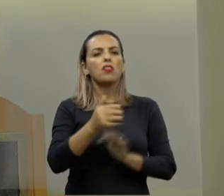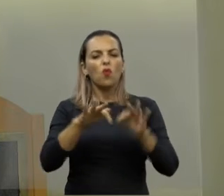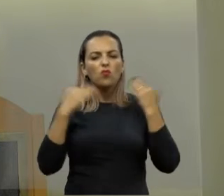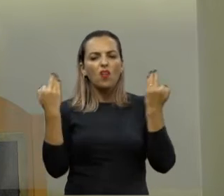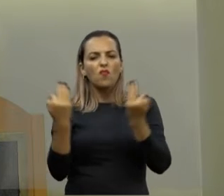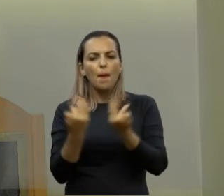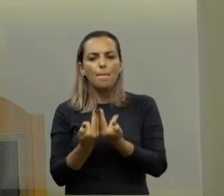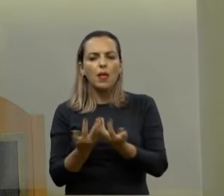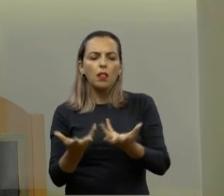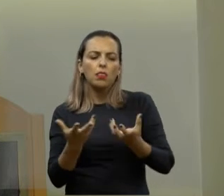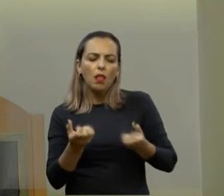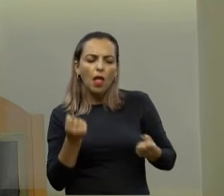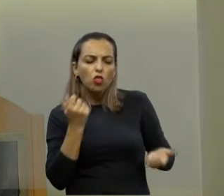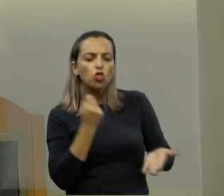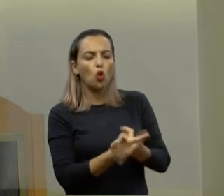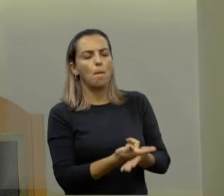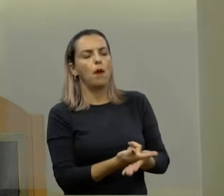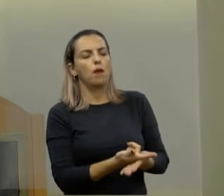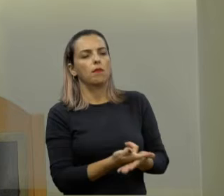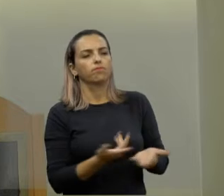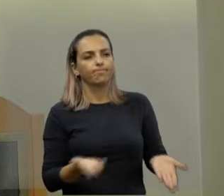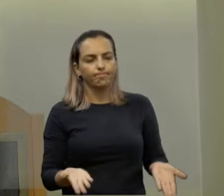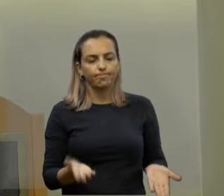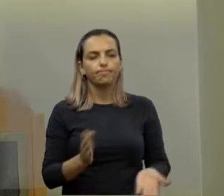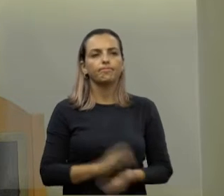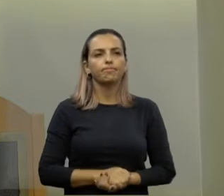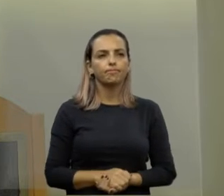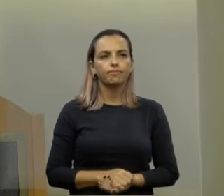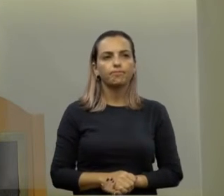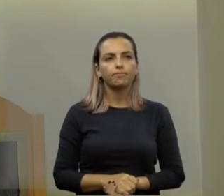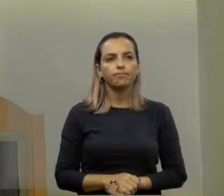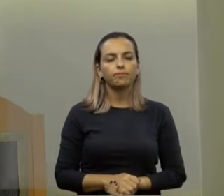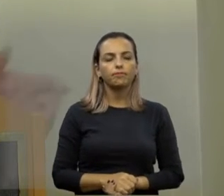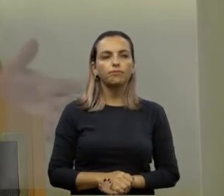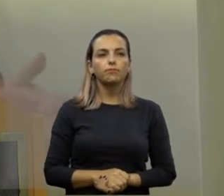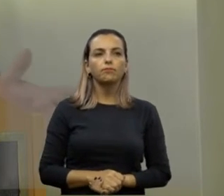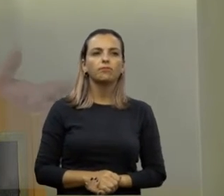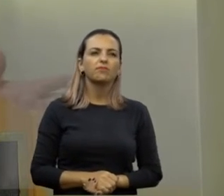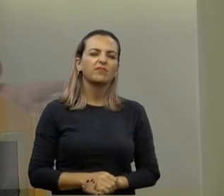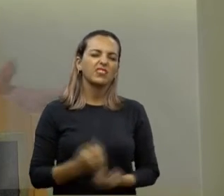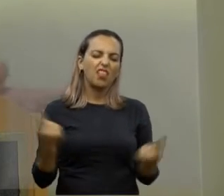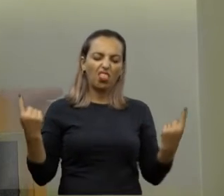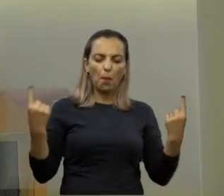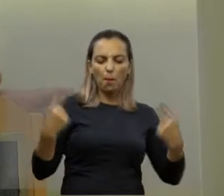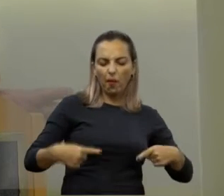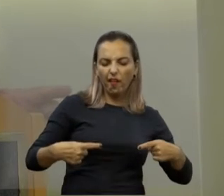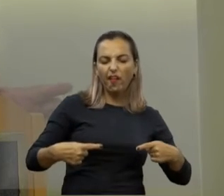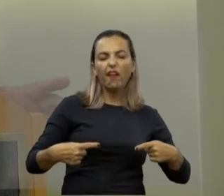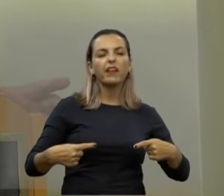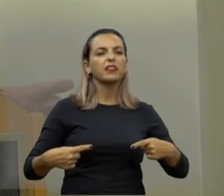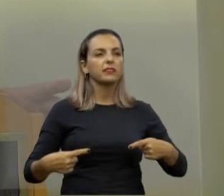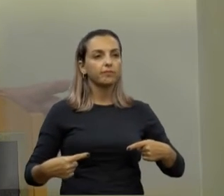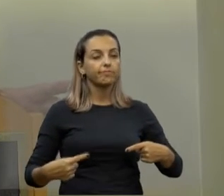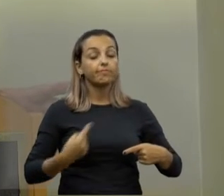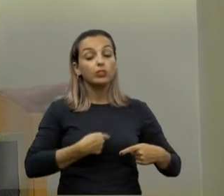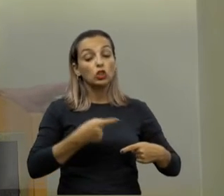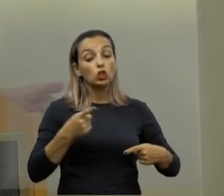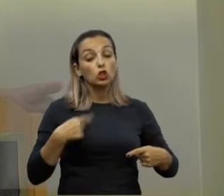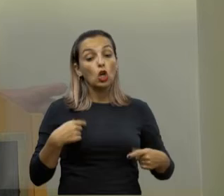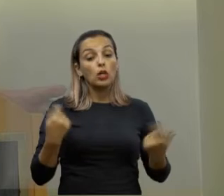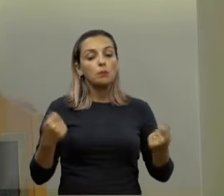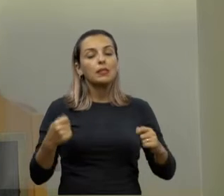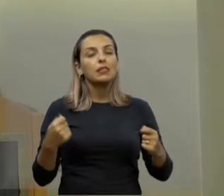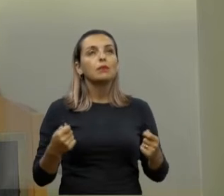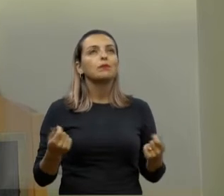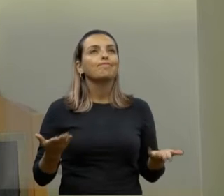de perda e de dor Então eu acho que essa disputa sabe nós temos que ter